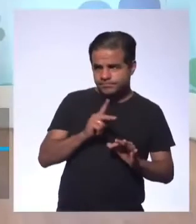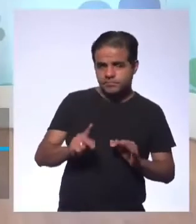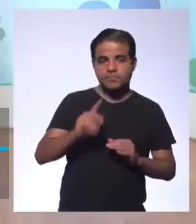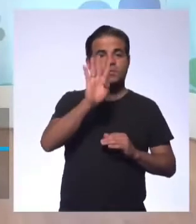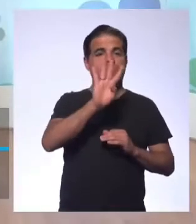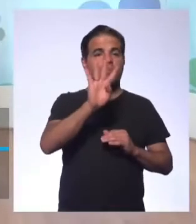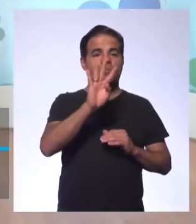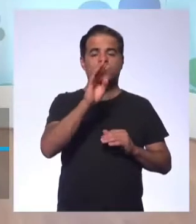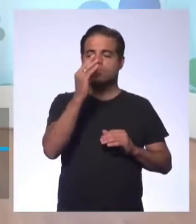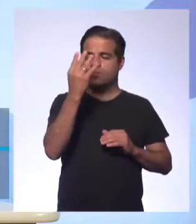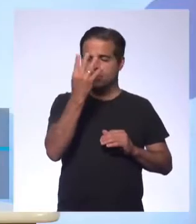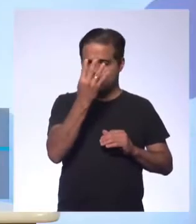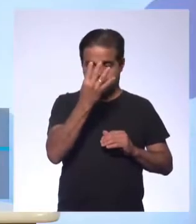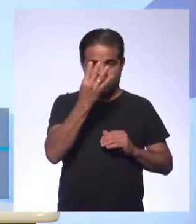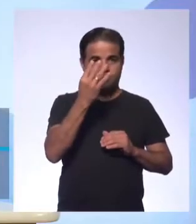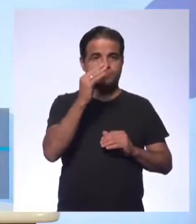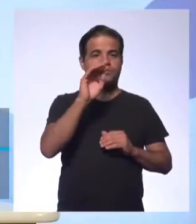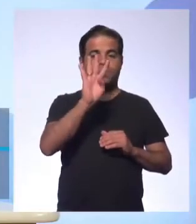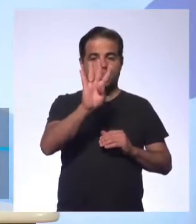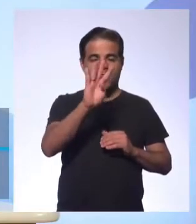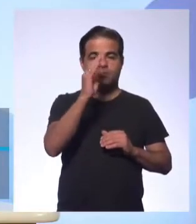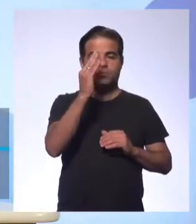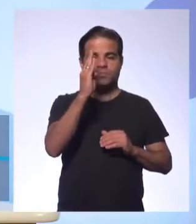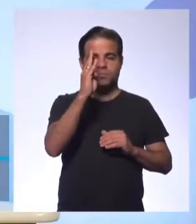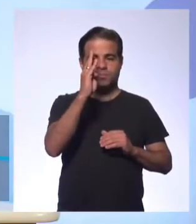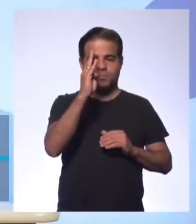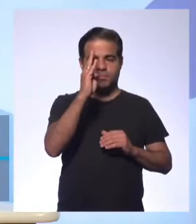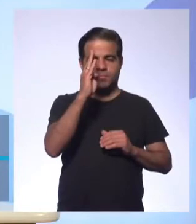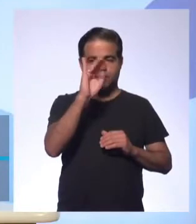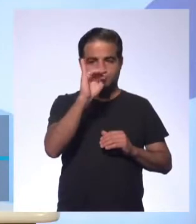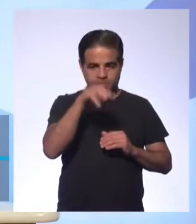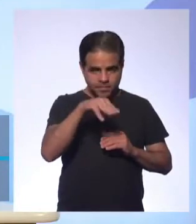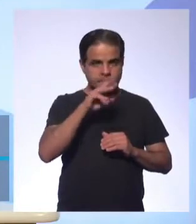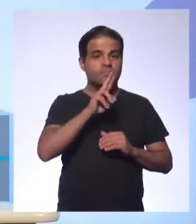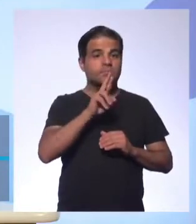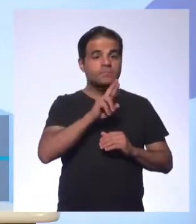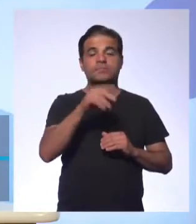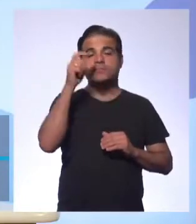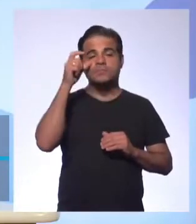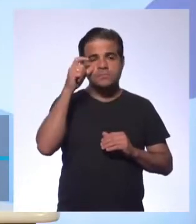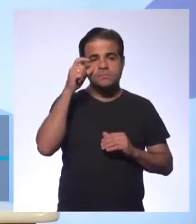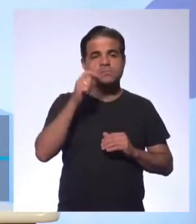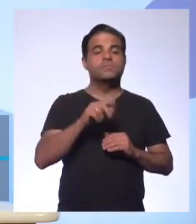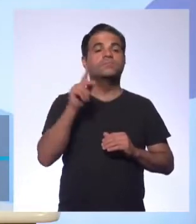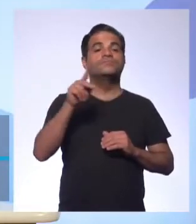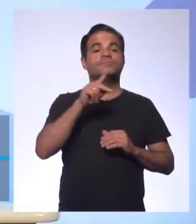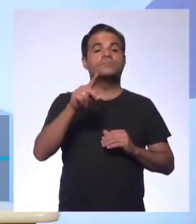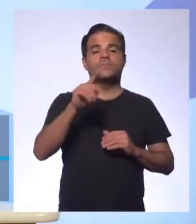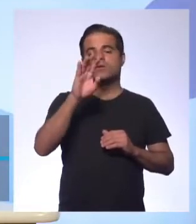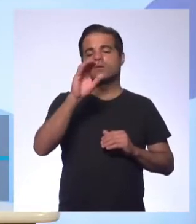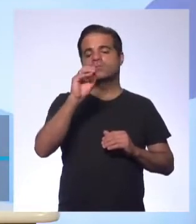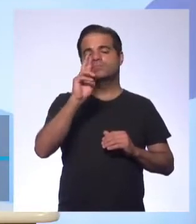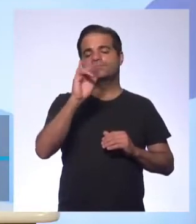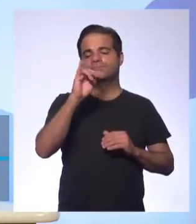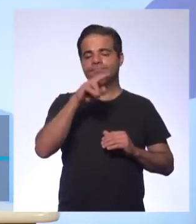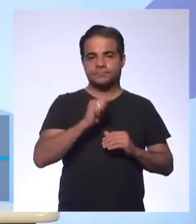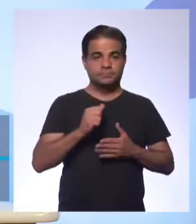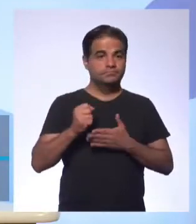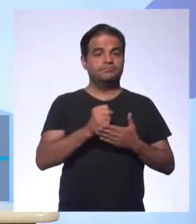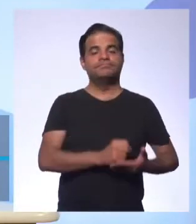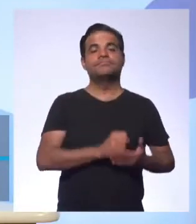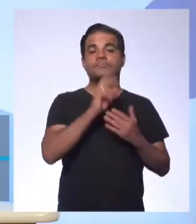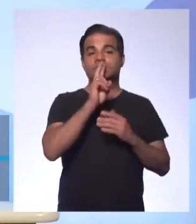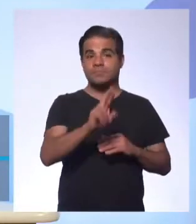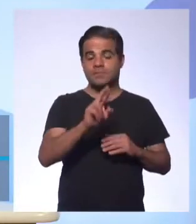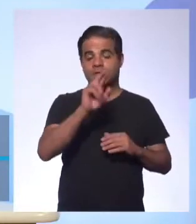bimestre. Quarto bimestre, e página 204. Bom, vamos às respostas. A Pro Corina, ela trouxe a resposta